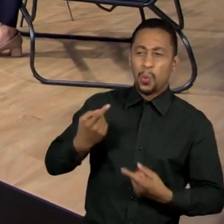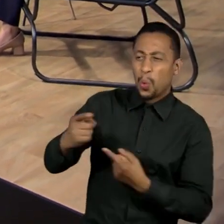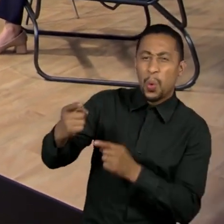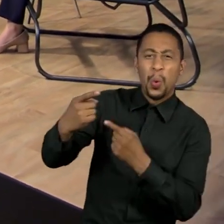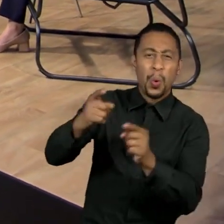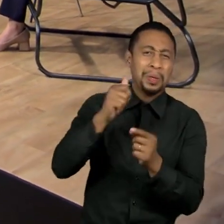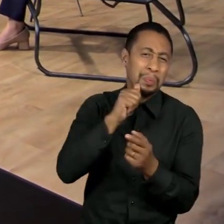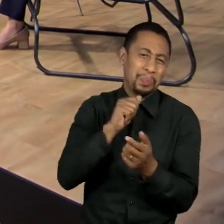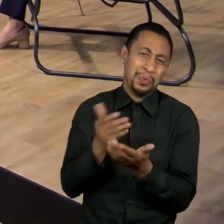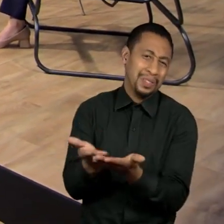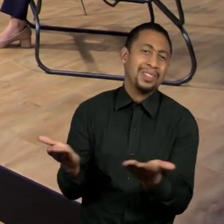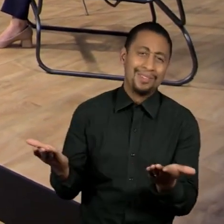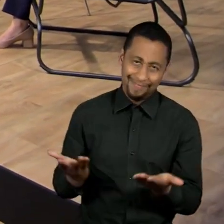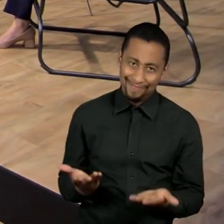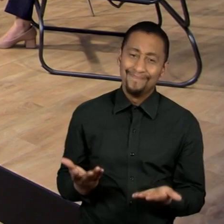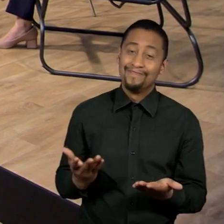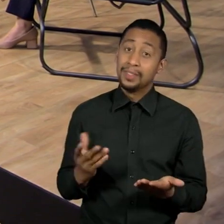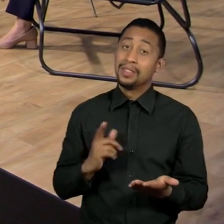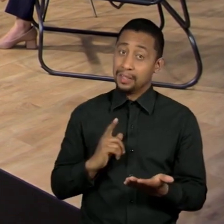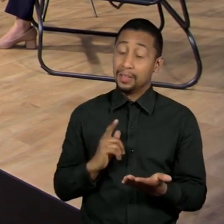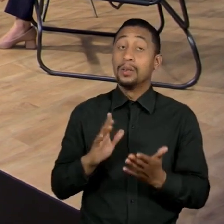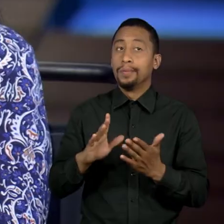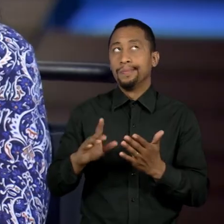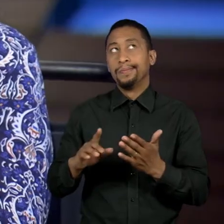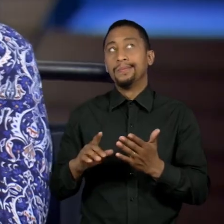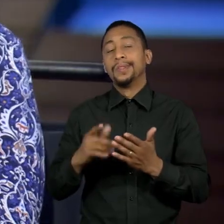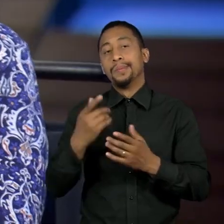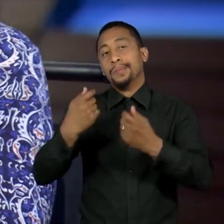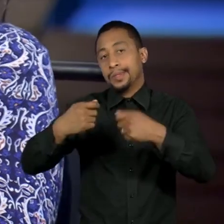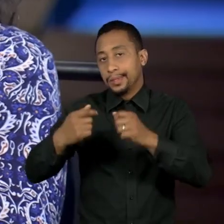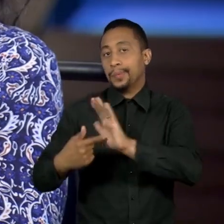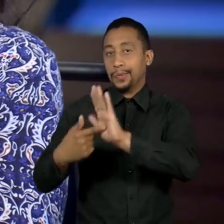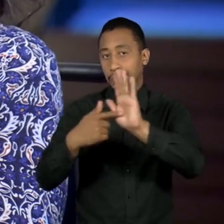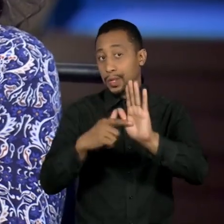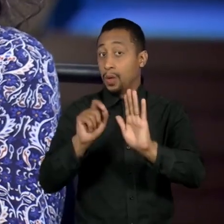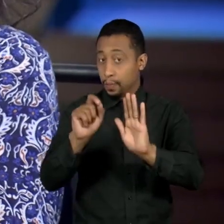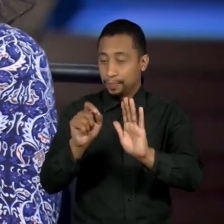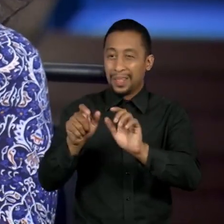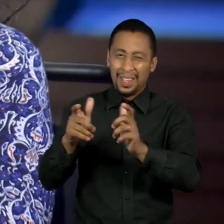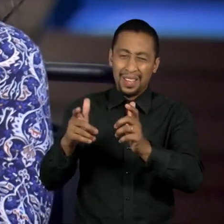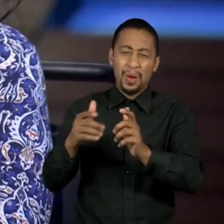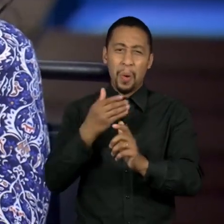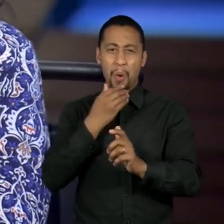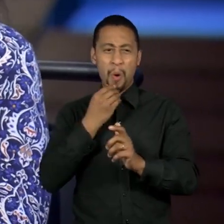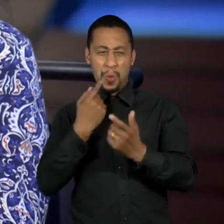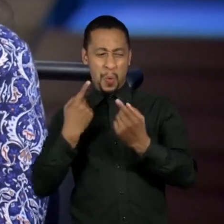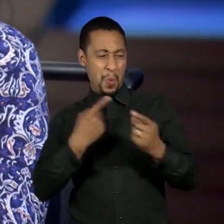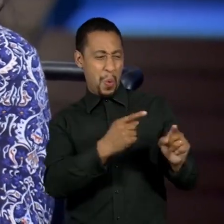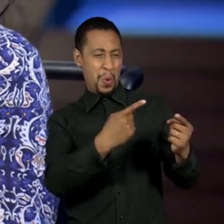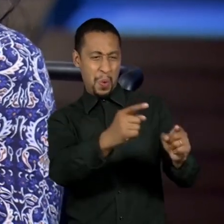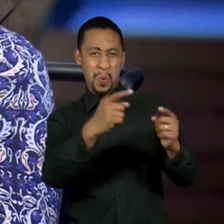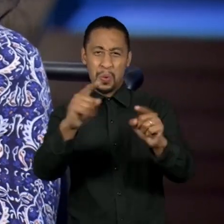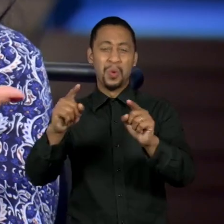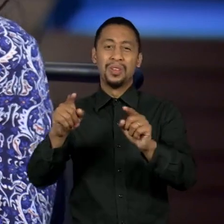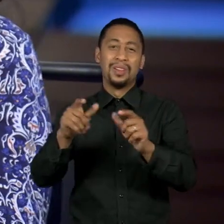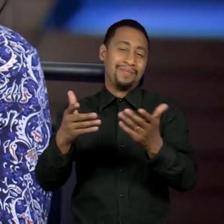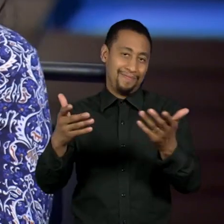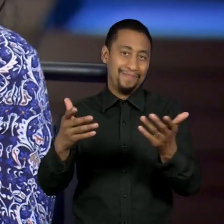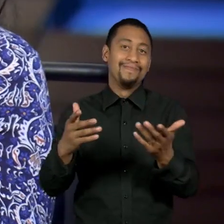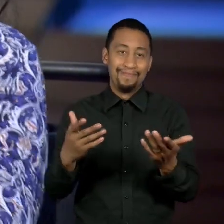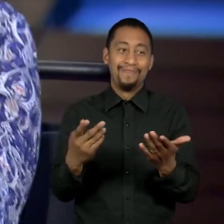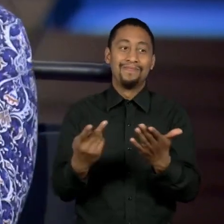nós gravitamos entre uma situação de hospitalidade, como vimos, iniciativas muito importantes e positivas, e